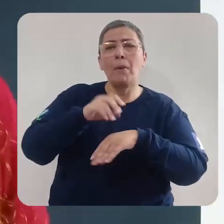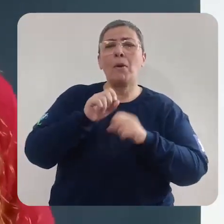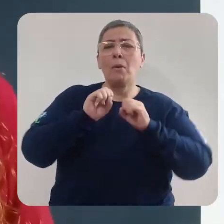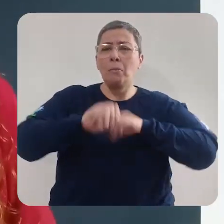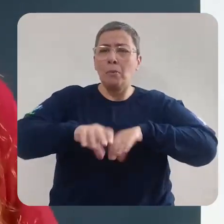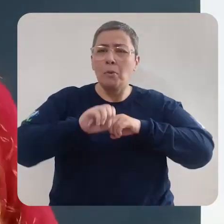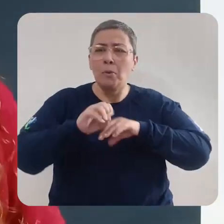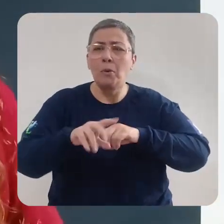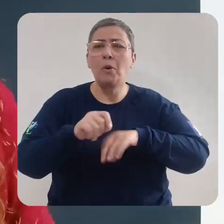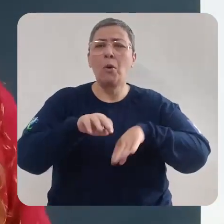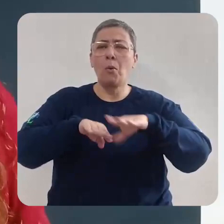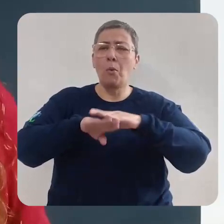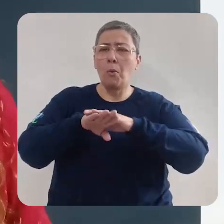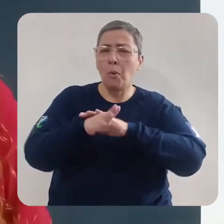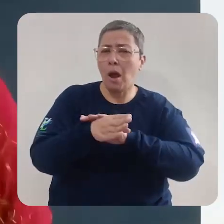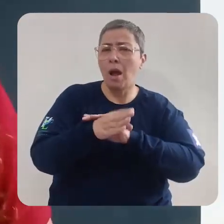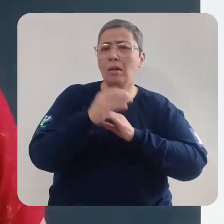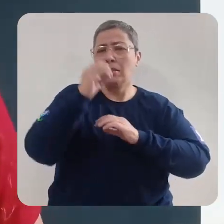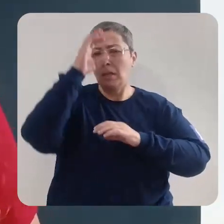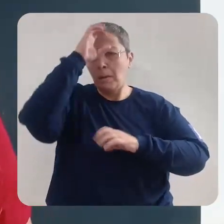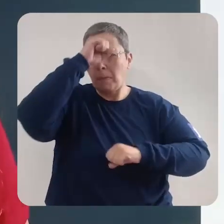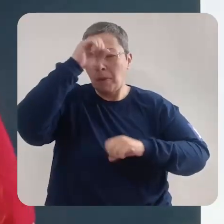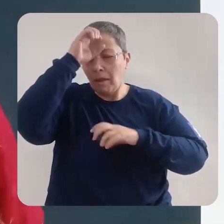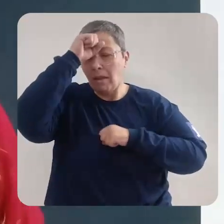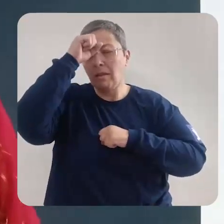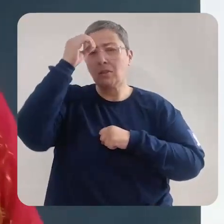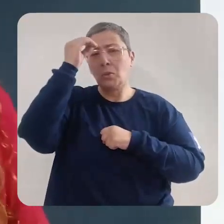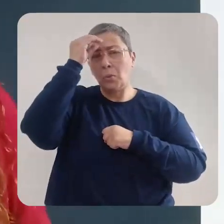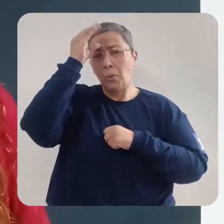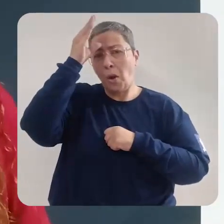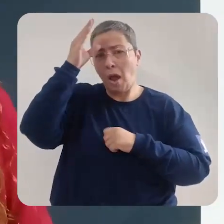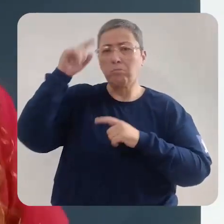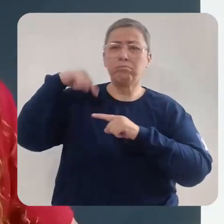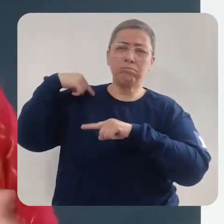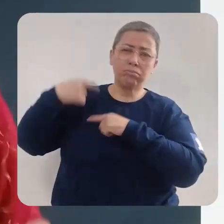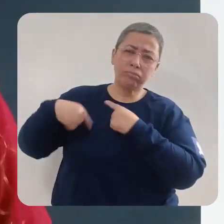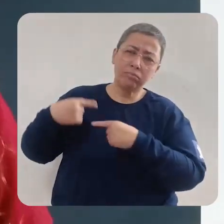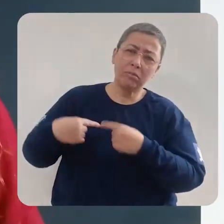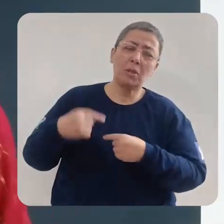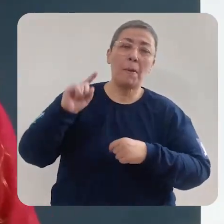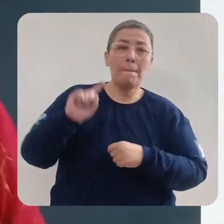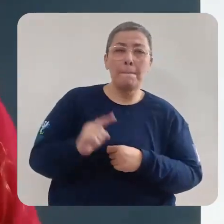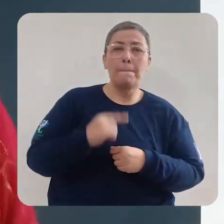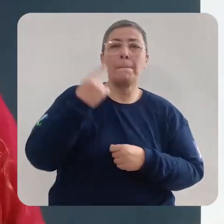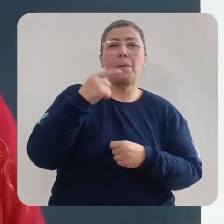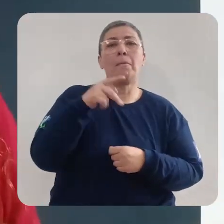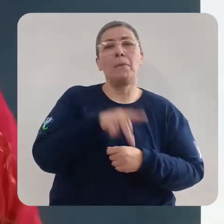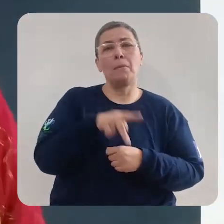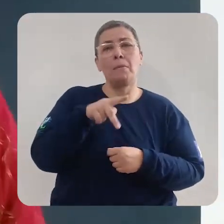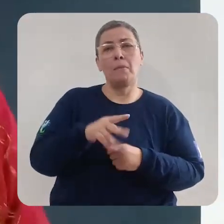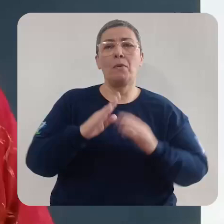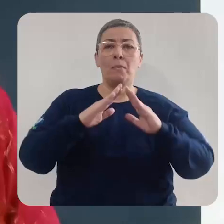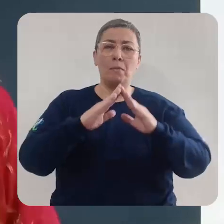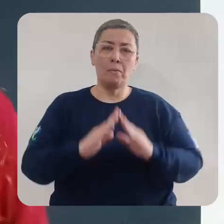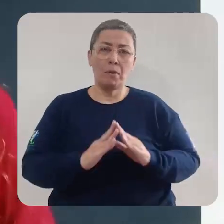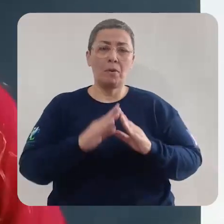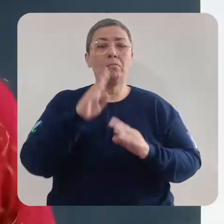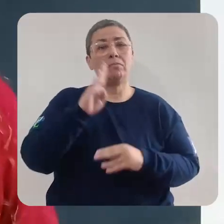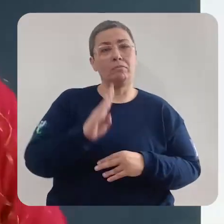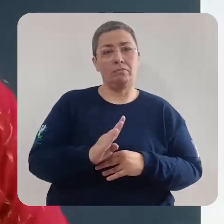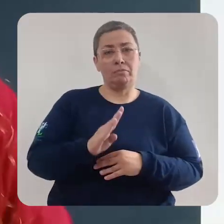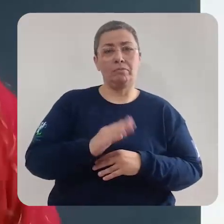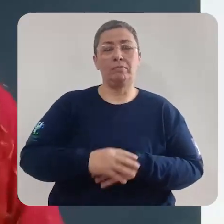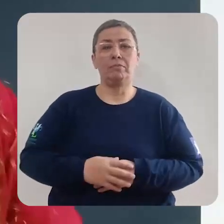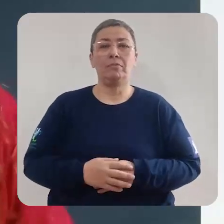sempre passaram os seus costumes e os seus saberes, as suas aprendizagens de geração em geração. Os primeiros